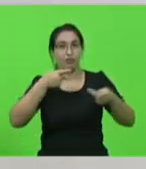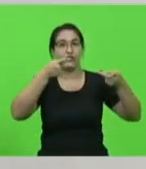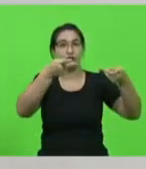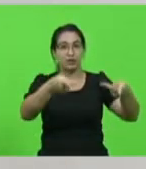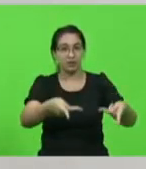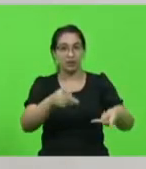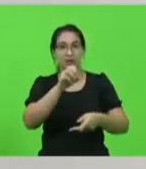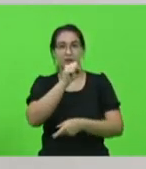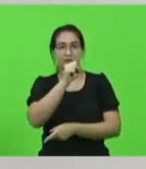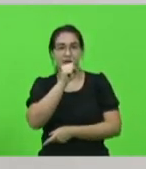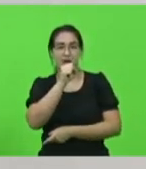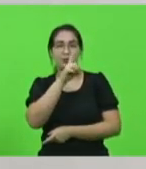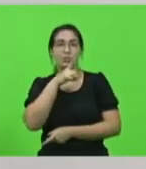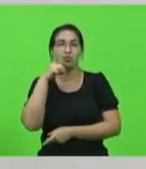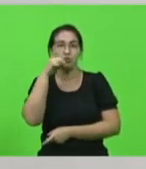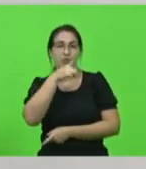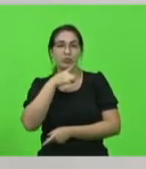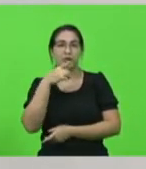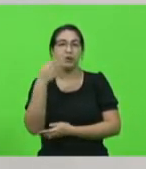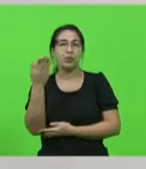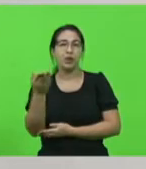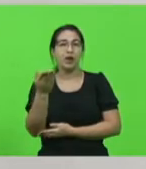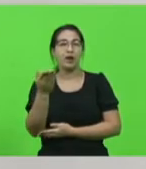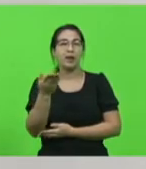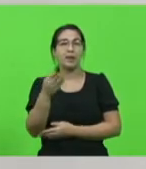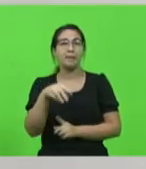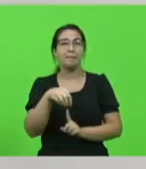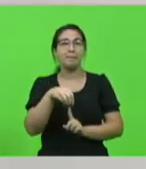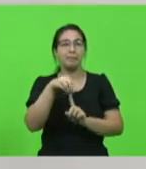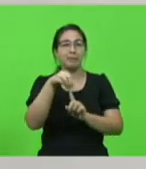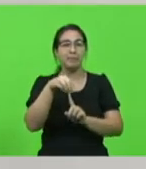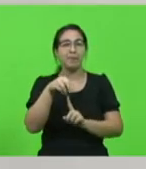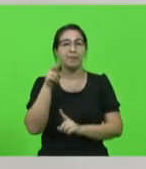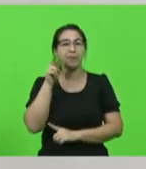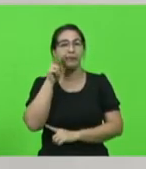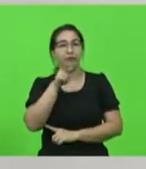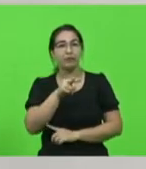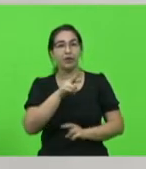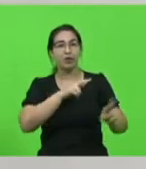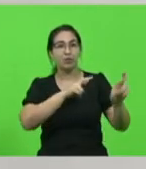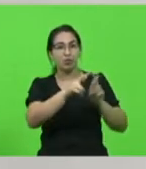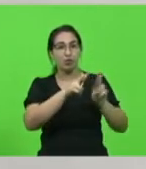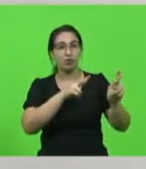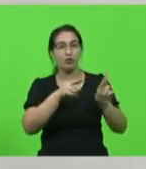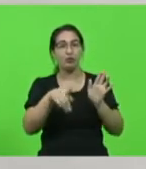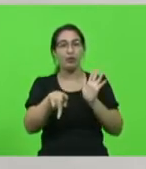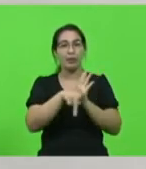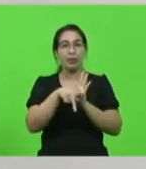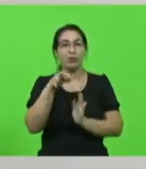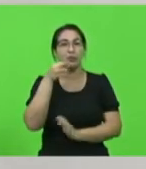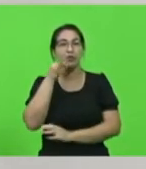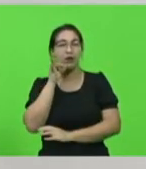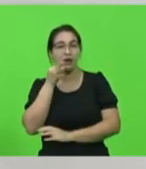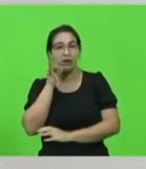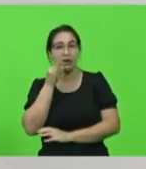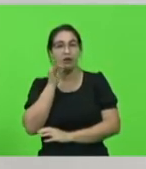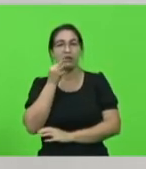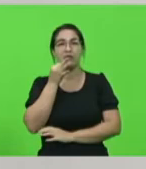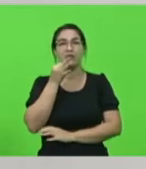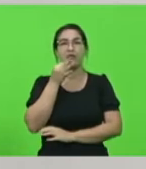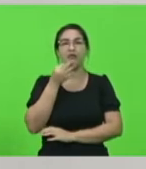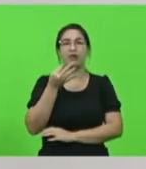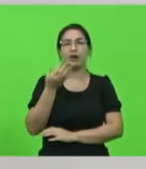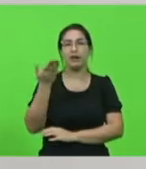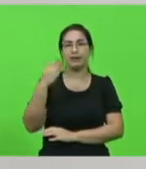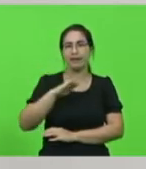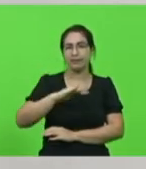semana no estado do Paraná. Passei pela rodovia do Café, Aí a gente entra à esquerda lá em cima, em Turvo, ali, como quem vai para o